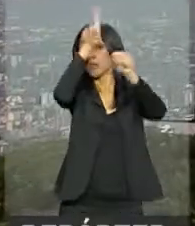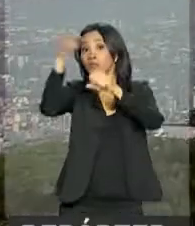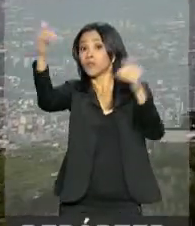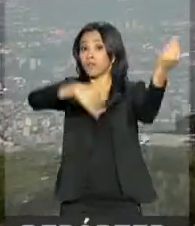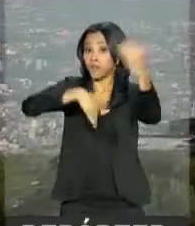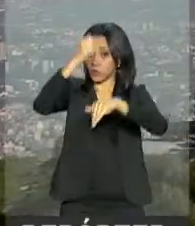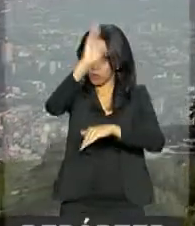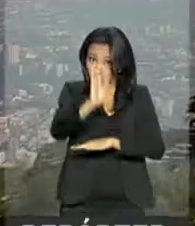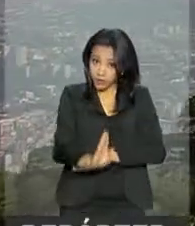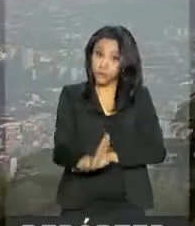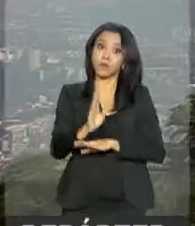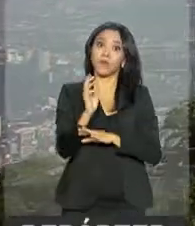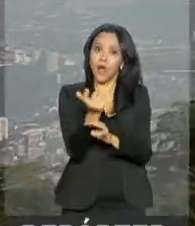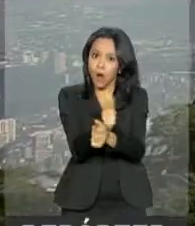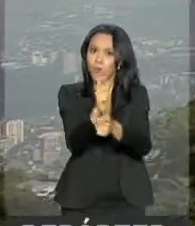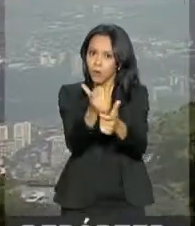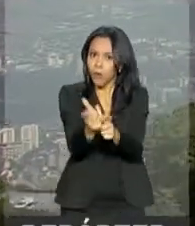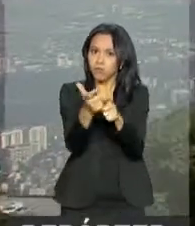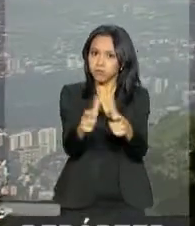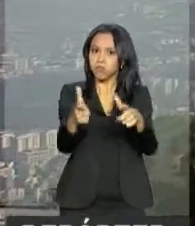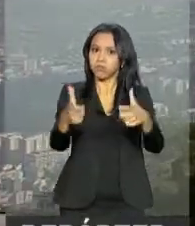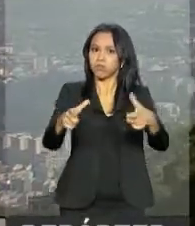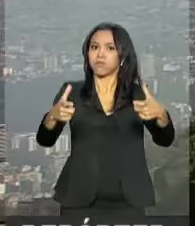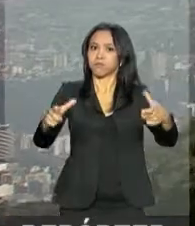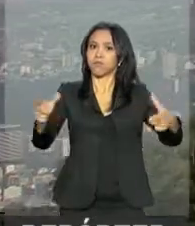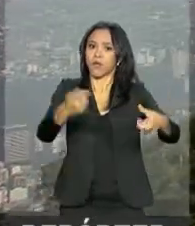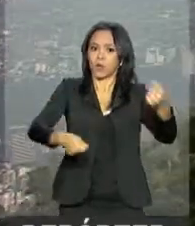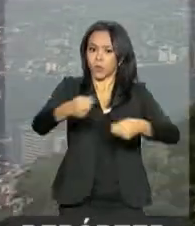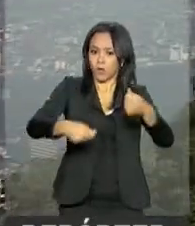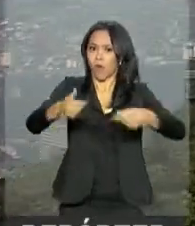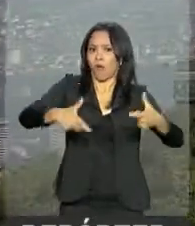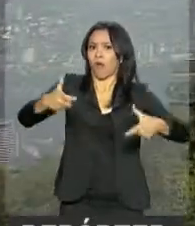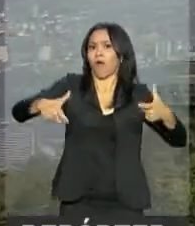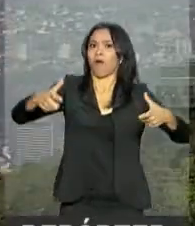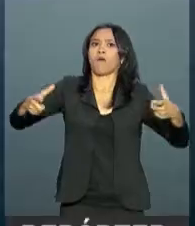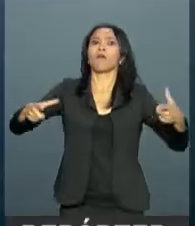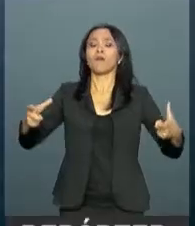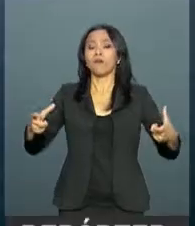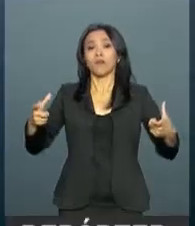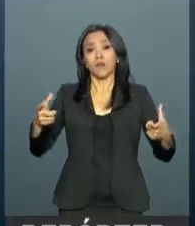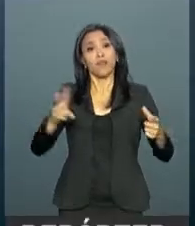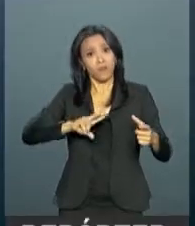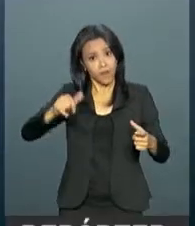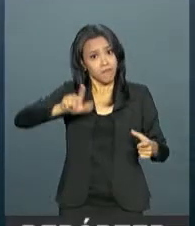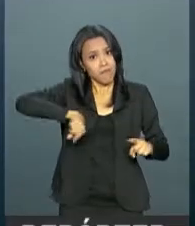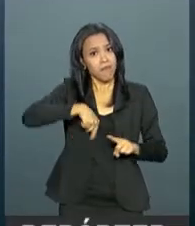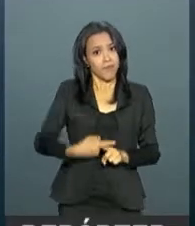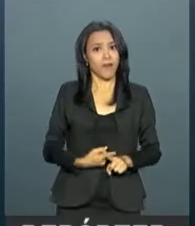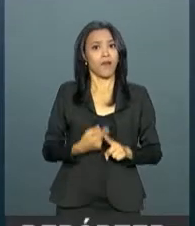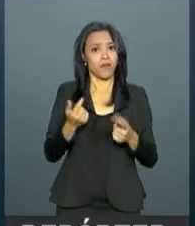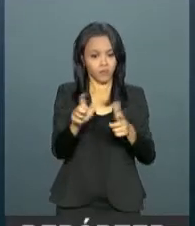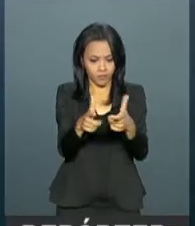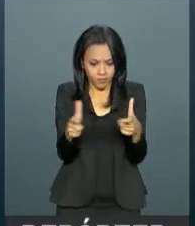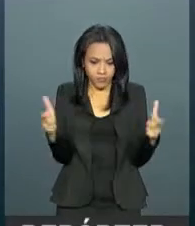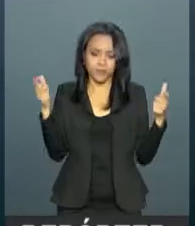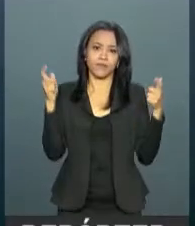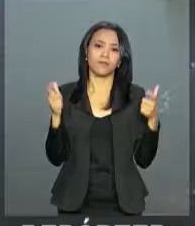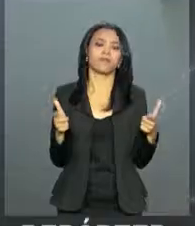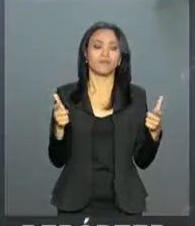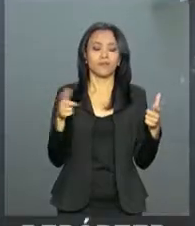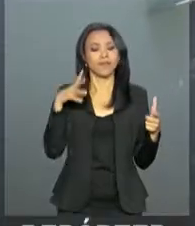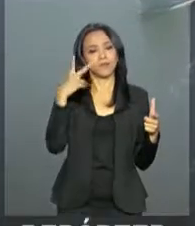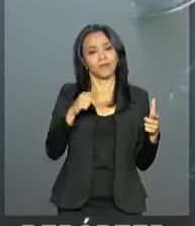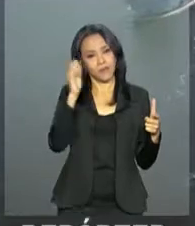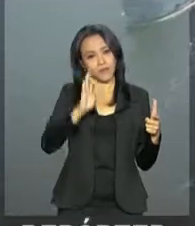brasileiro cresceu muito mais do que a economia nacional, vem crescendo muito mais, crescerá mais do que a economia nacional brasileira,